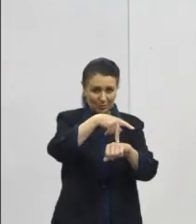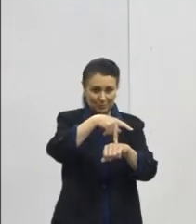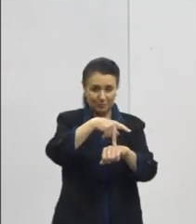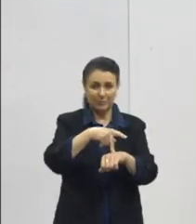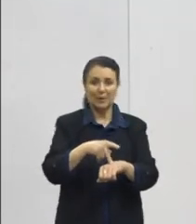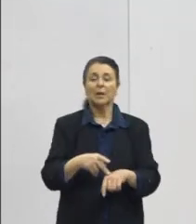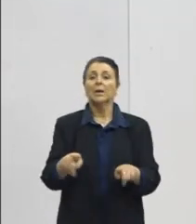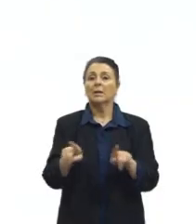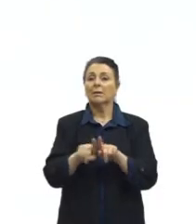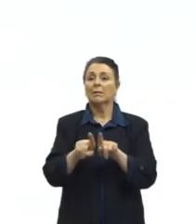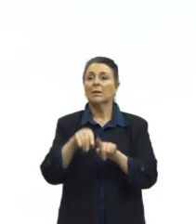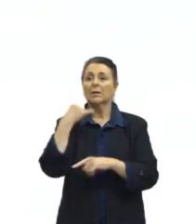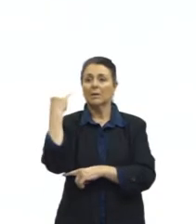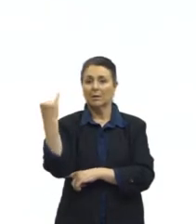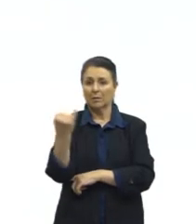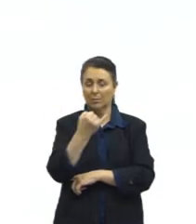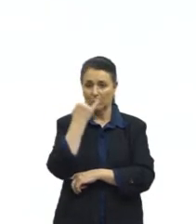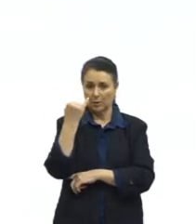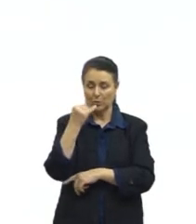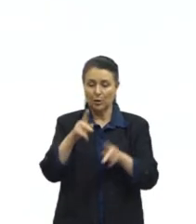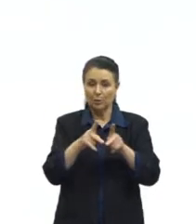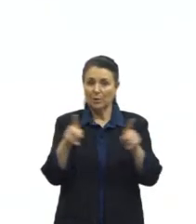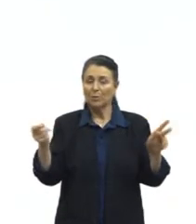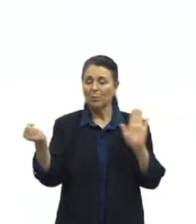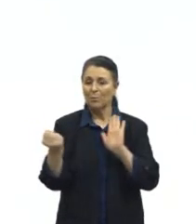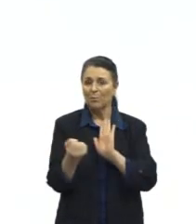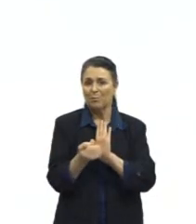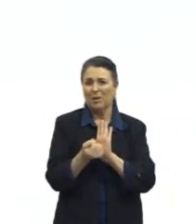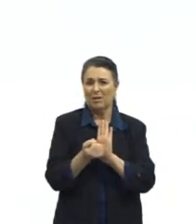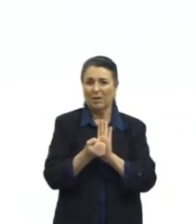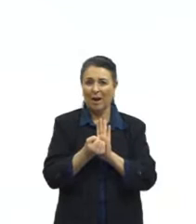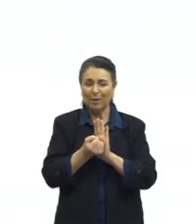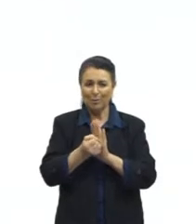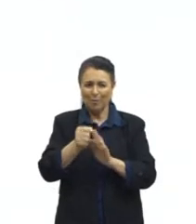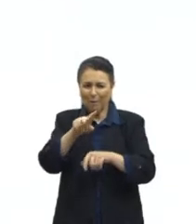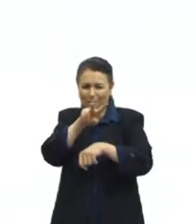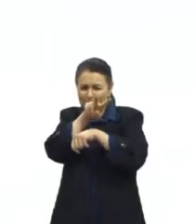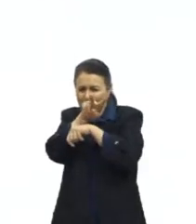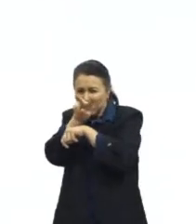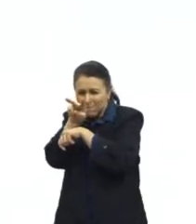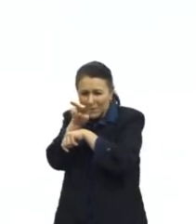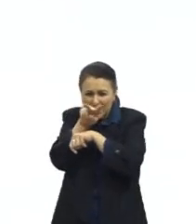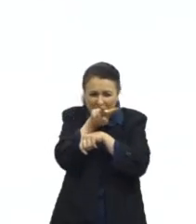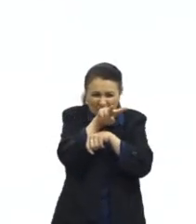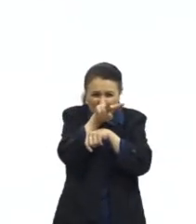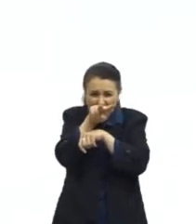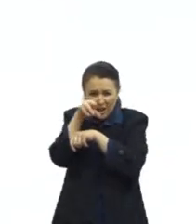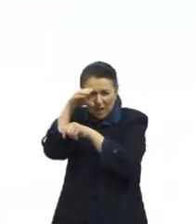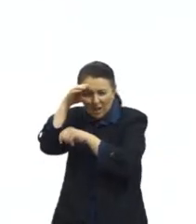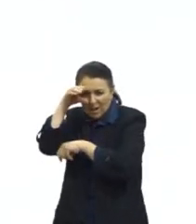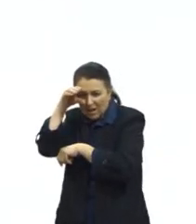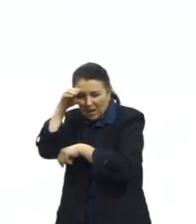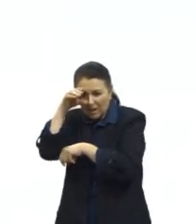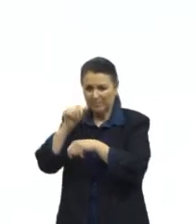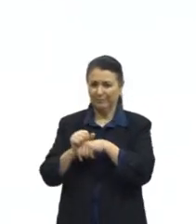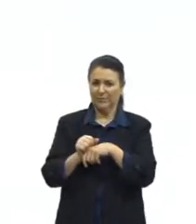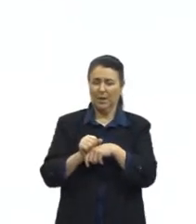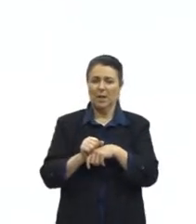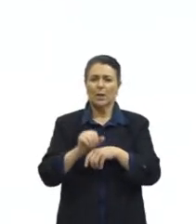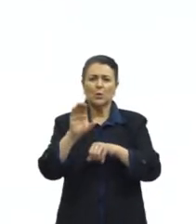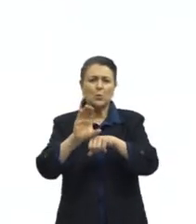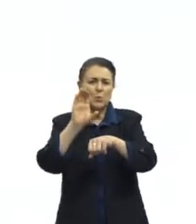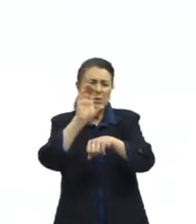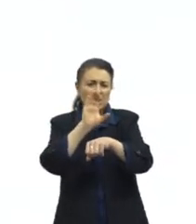gente vai também ressaltar essa questão de que o período tá marcado pelo espionagem pela vigilância do civis do cidadãos